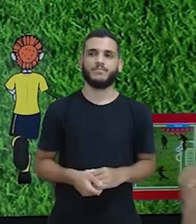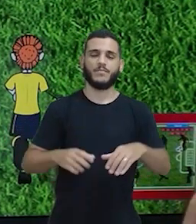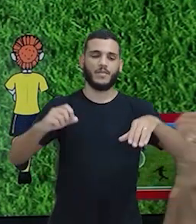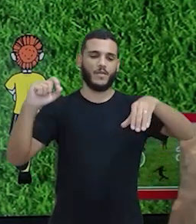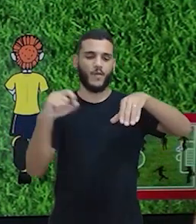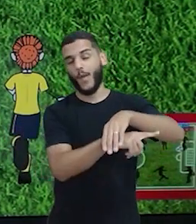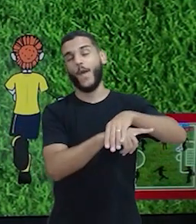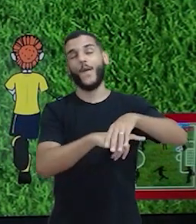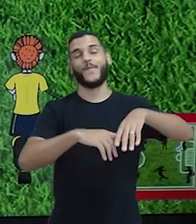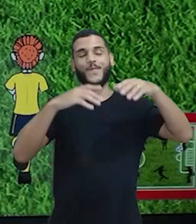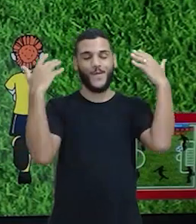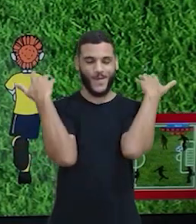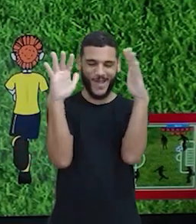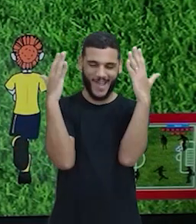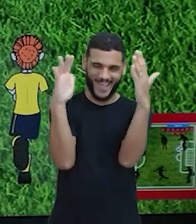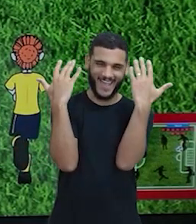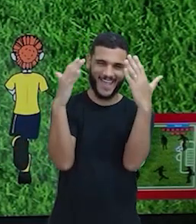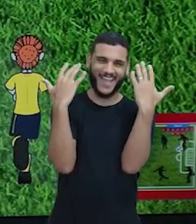Gol galera